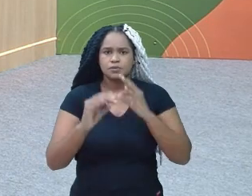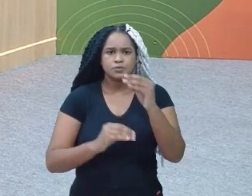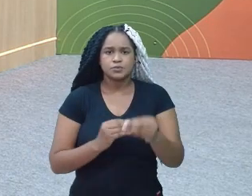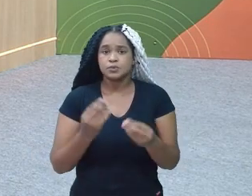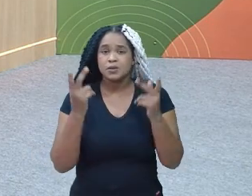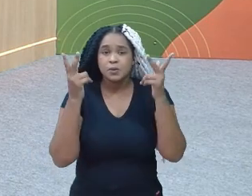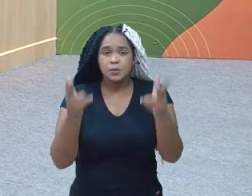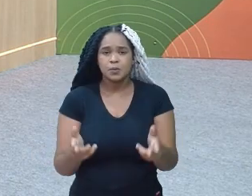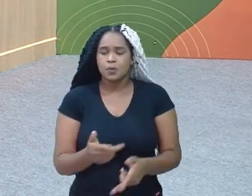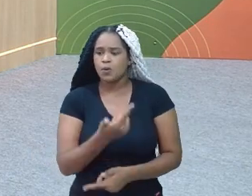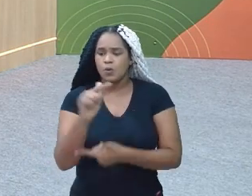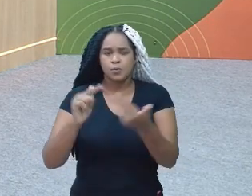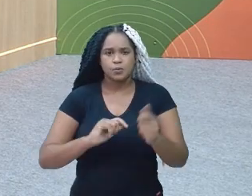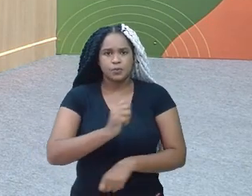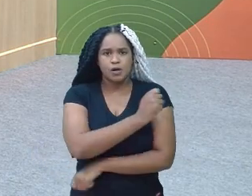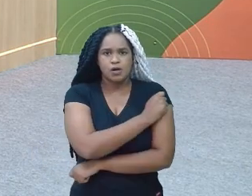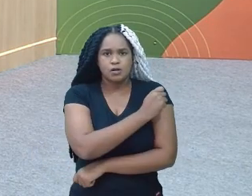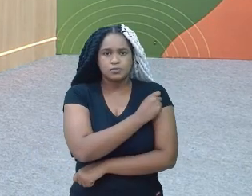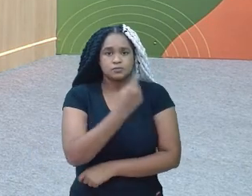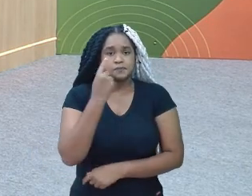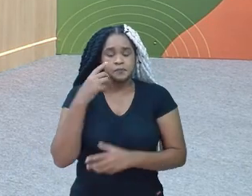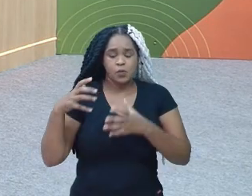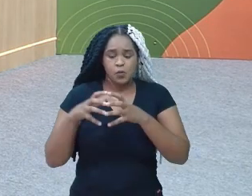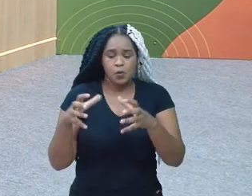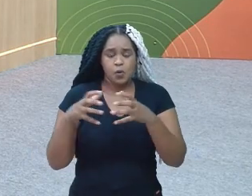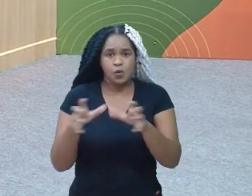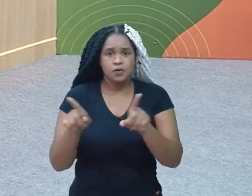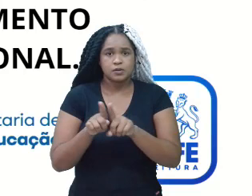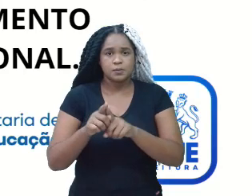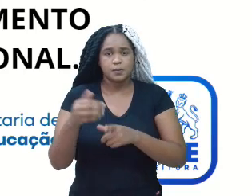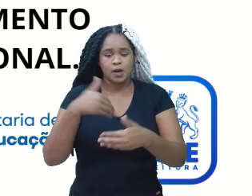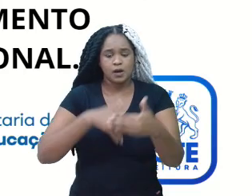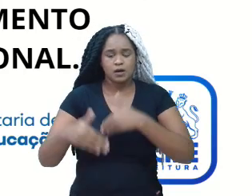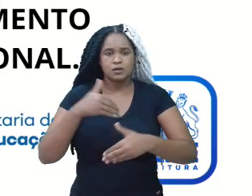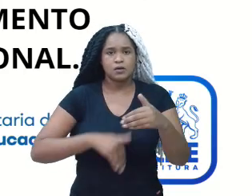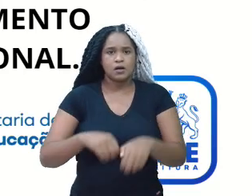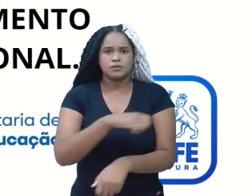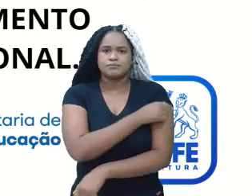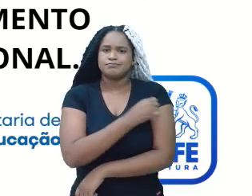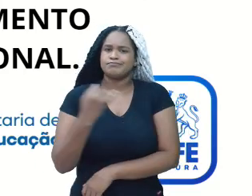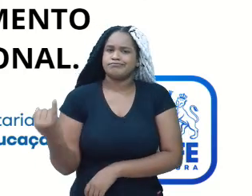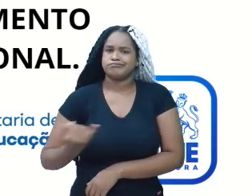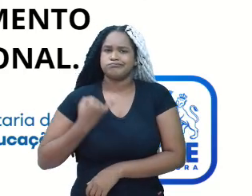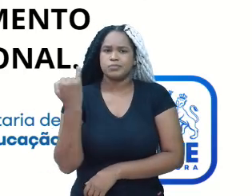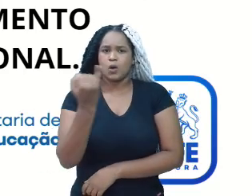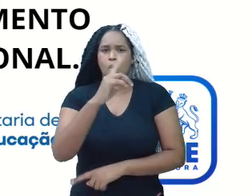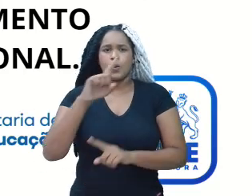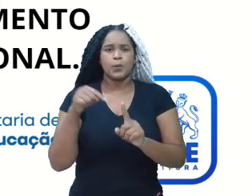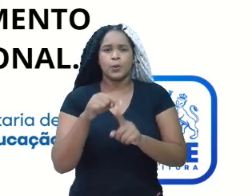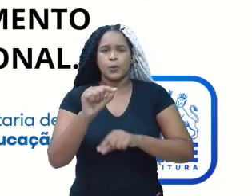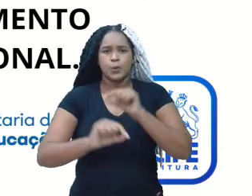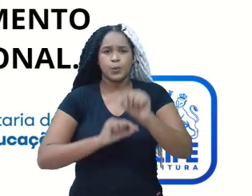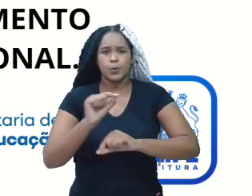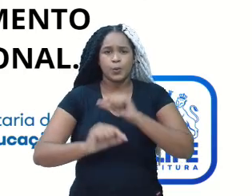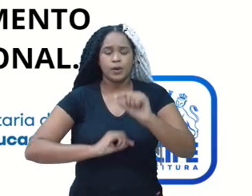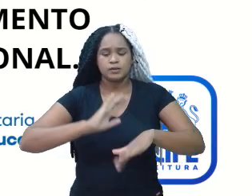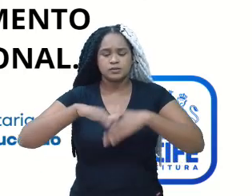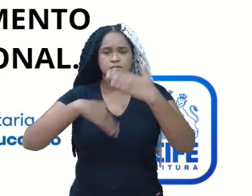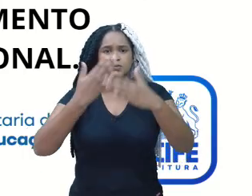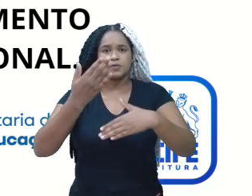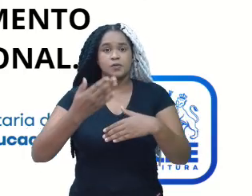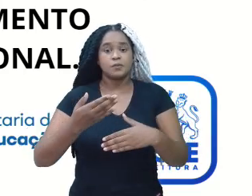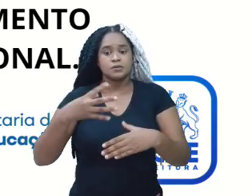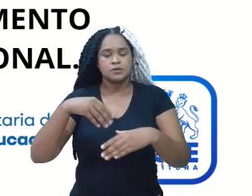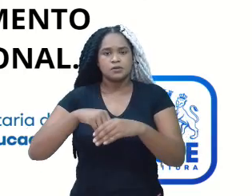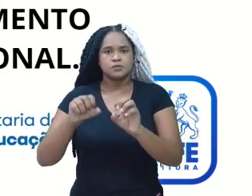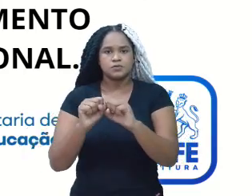demais estudantes. O convívio e a participação dos estudantes é fundamental para o desenvolvimento